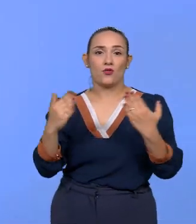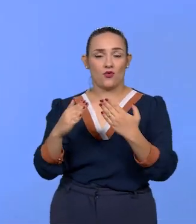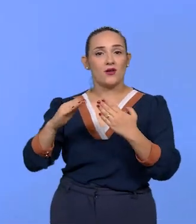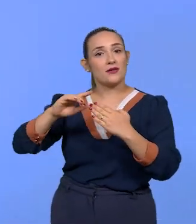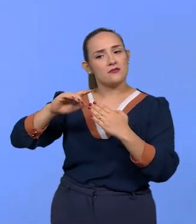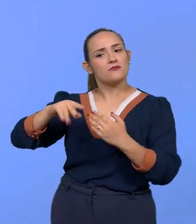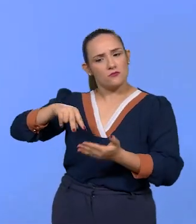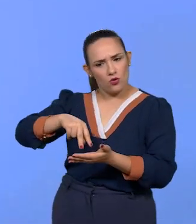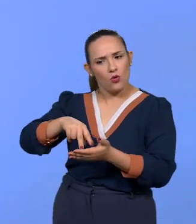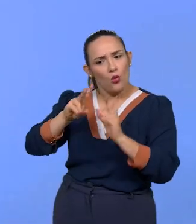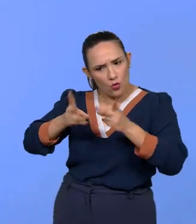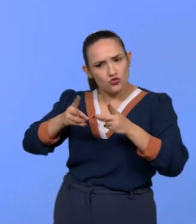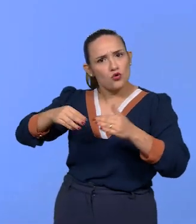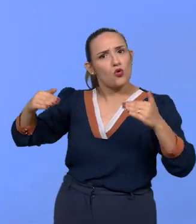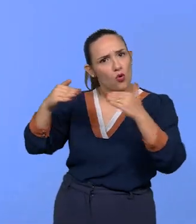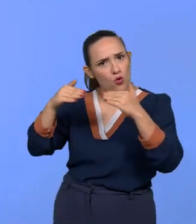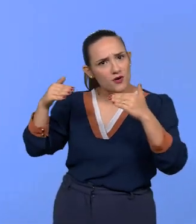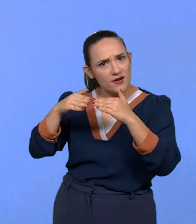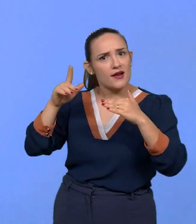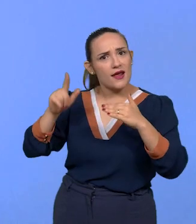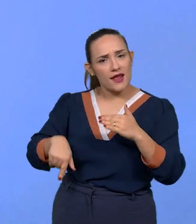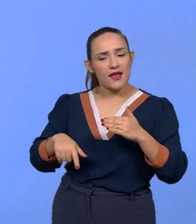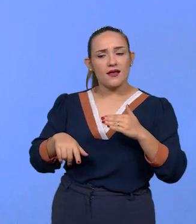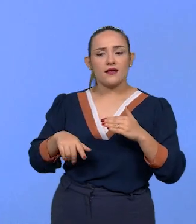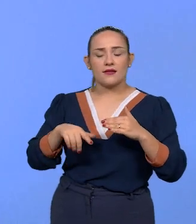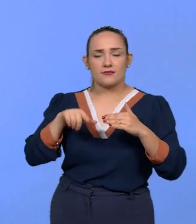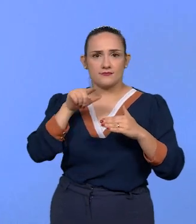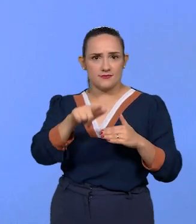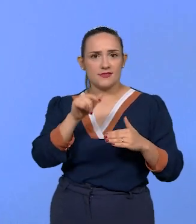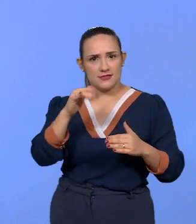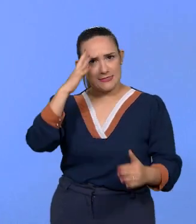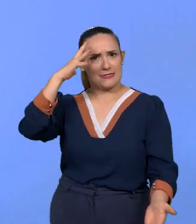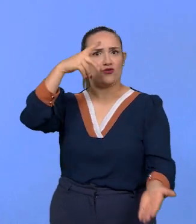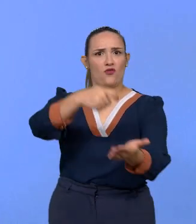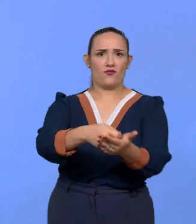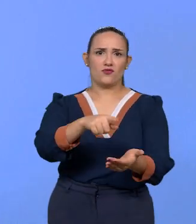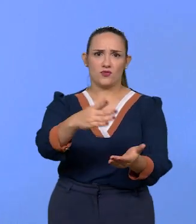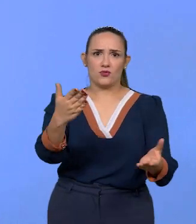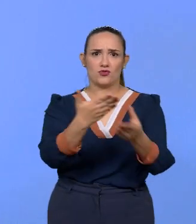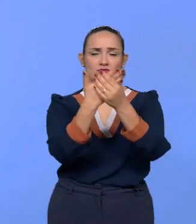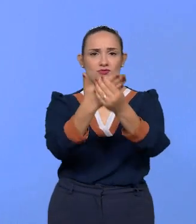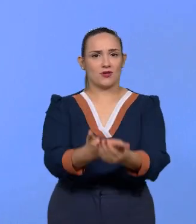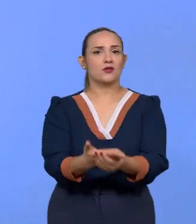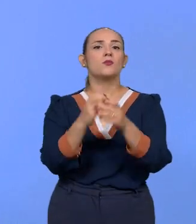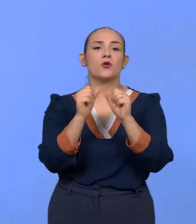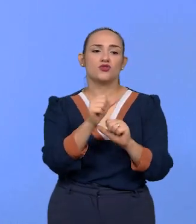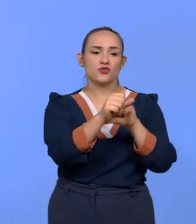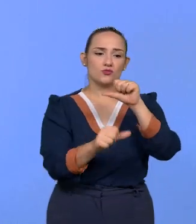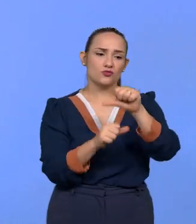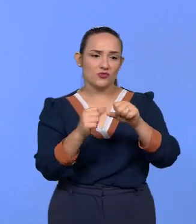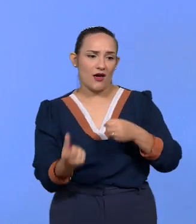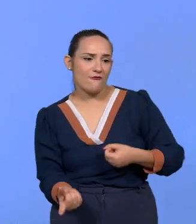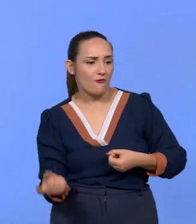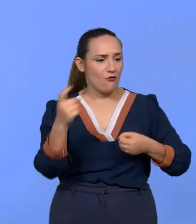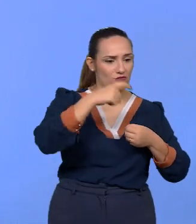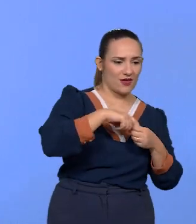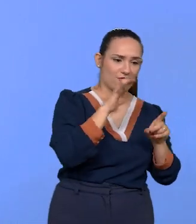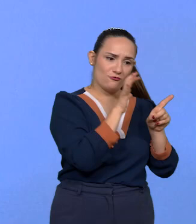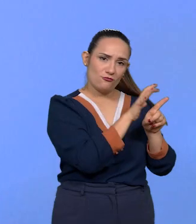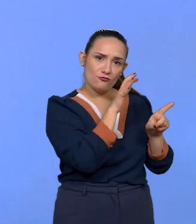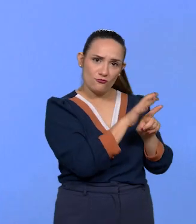reforçou o entendimento do Supremo Tribunal Federal sobre a coisa julgada em matéria tributária e a retroatividade ou